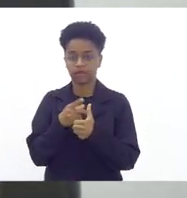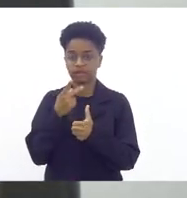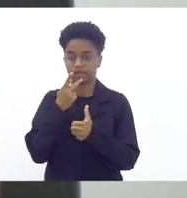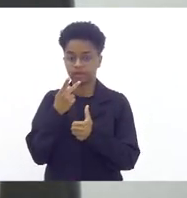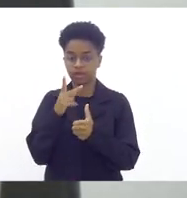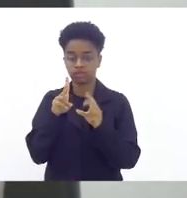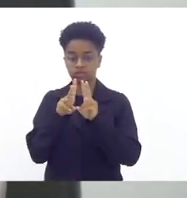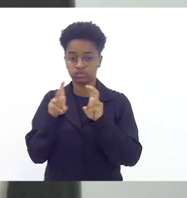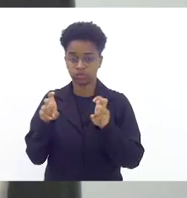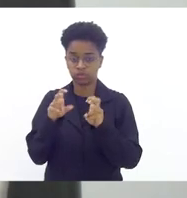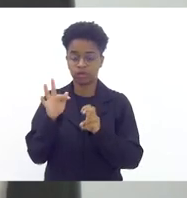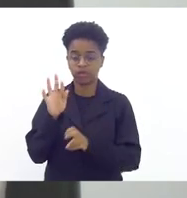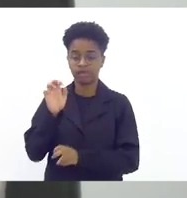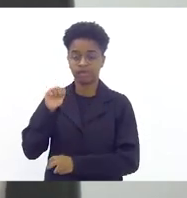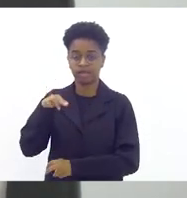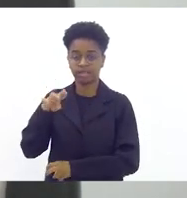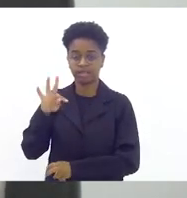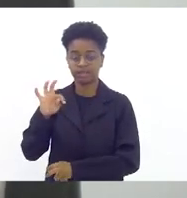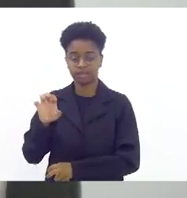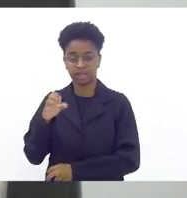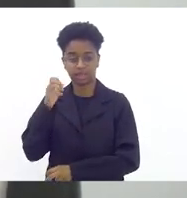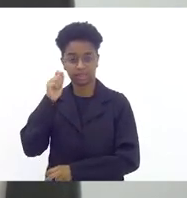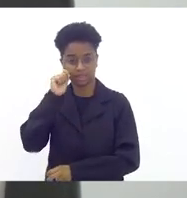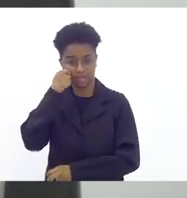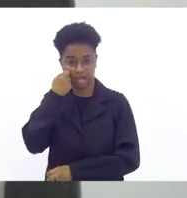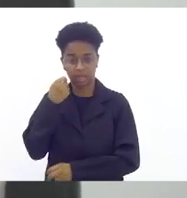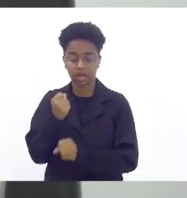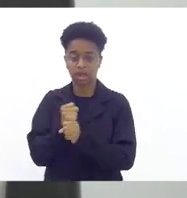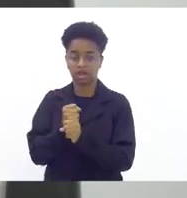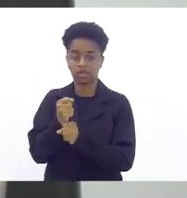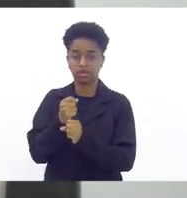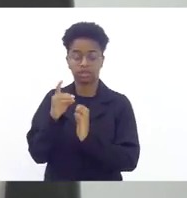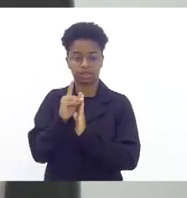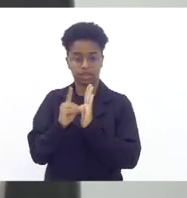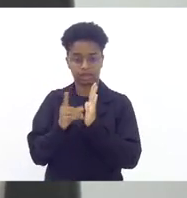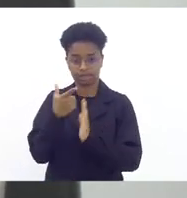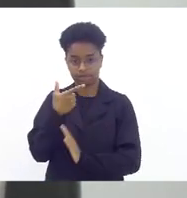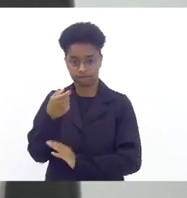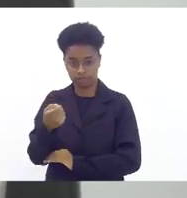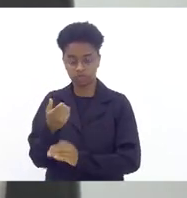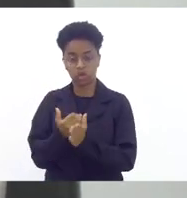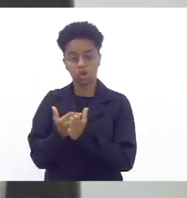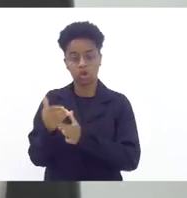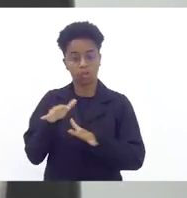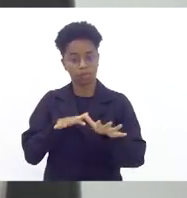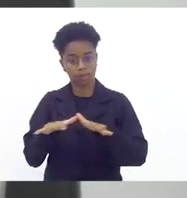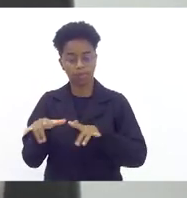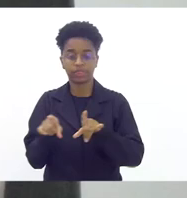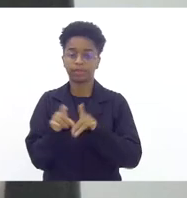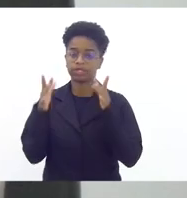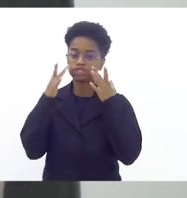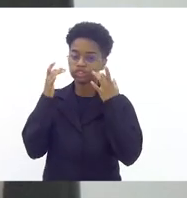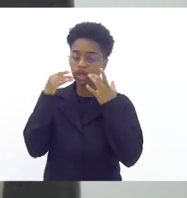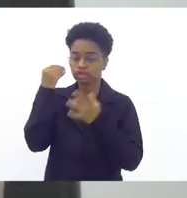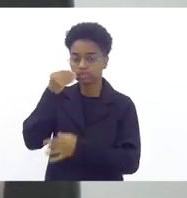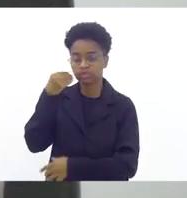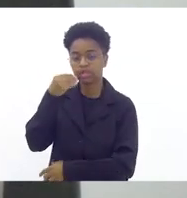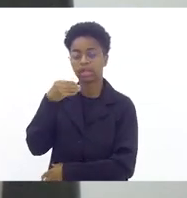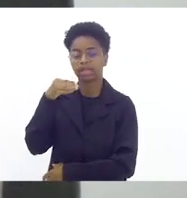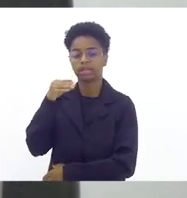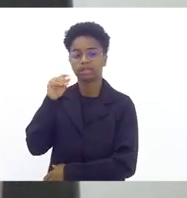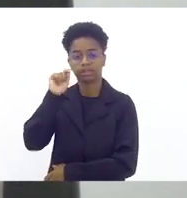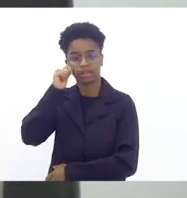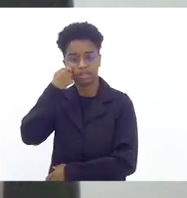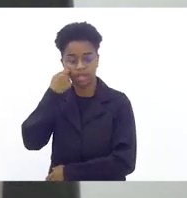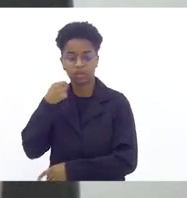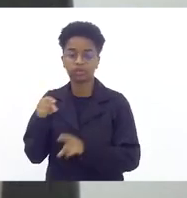Frente Negra Brasileira dos anos 20, que iniciou um processo do movimento, o Teatro Experimental do Negro, do Abadia Nascimento,